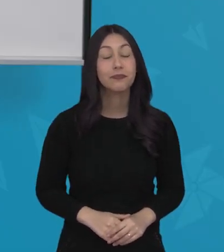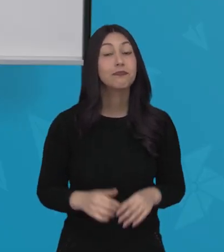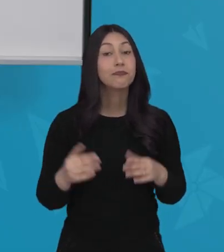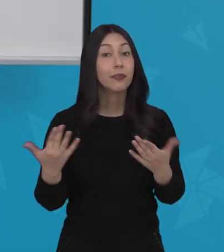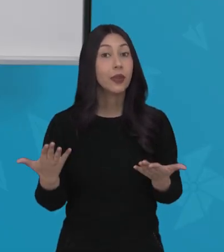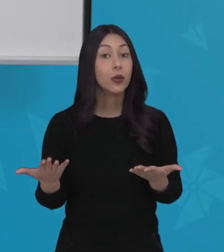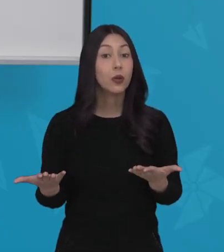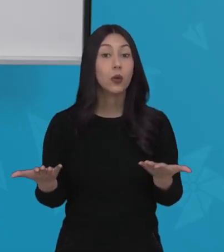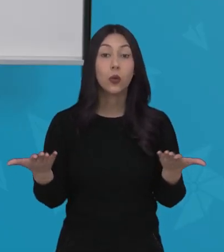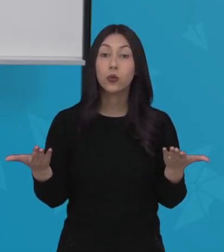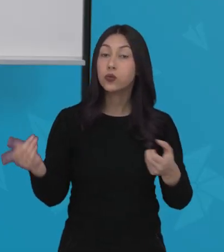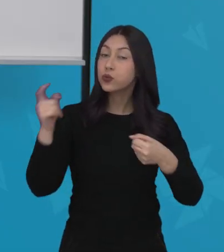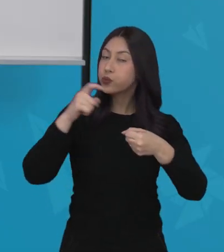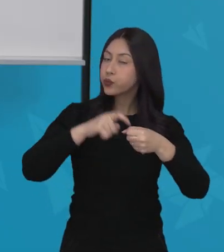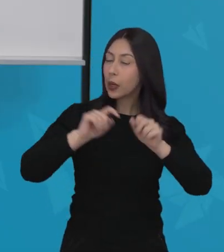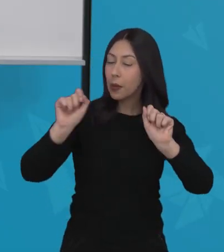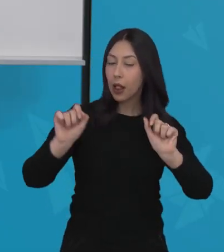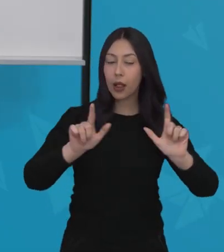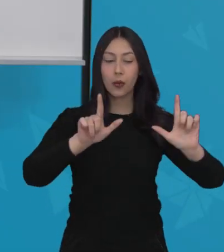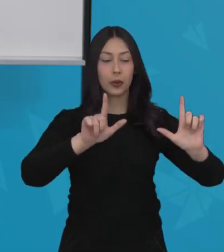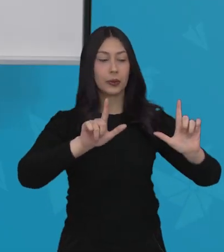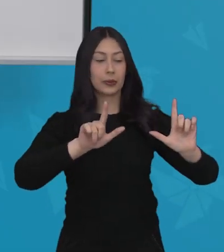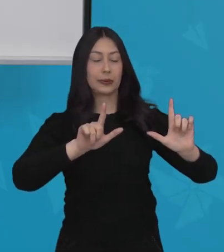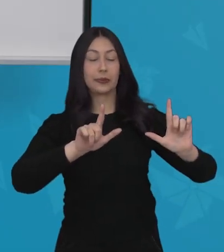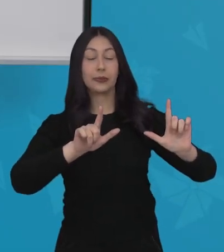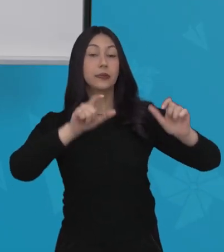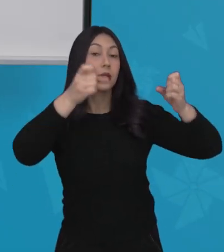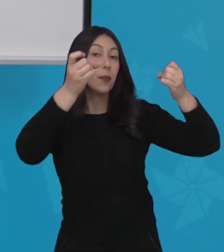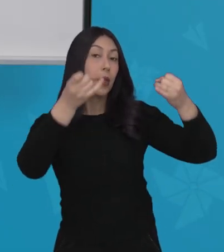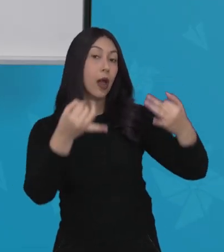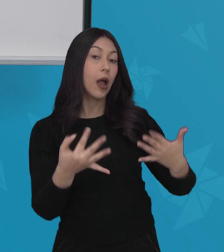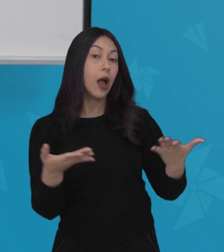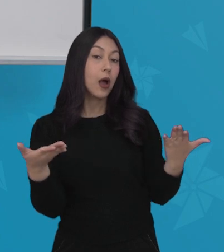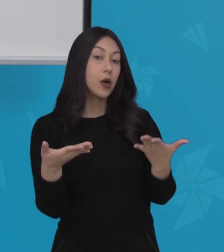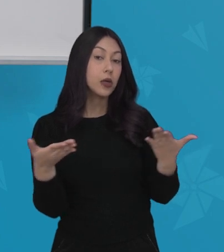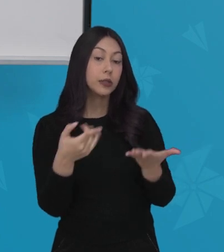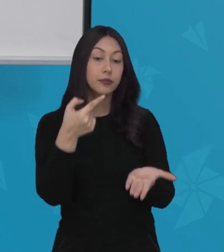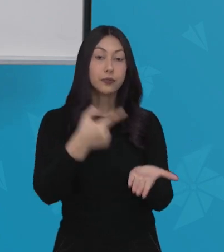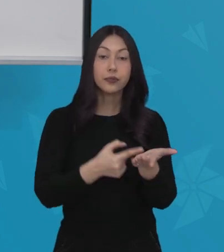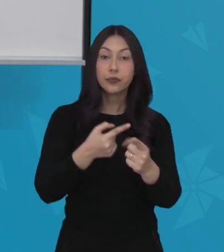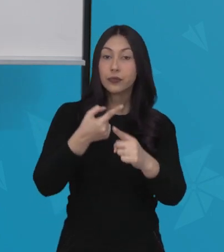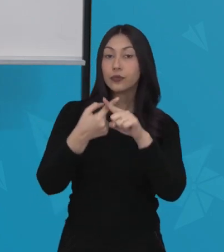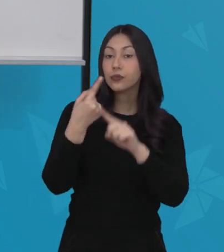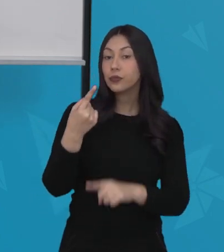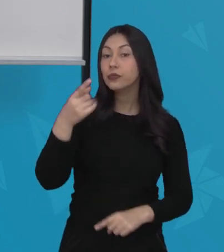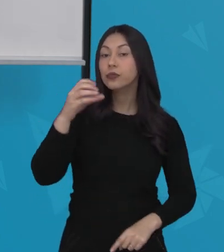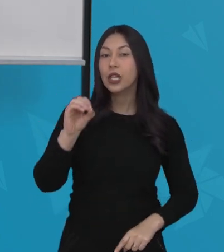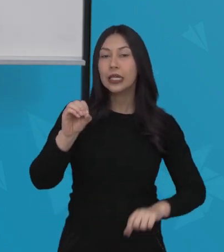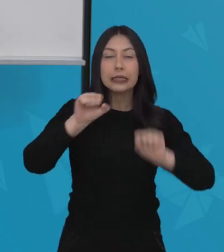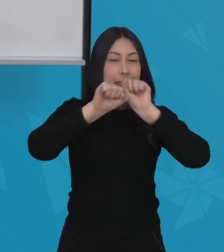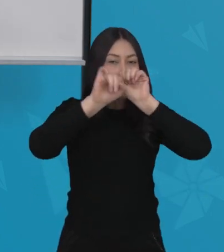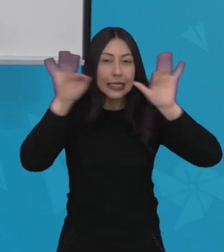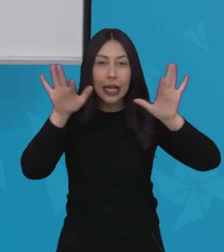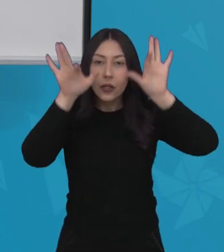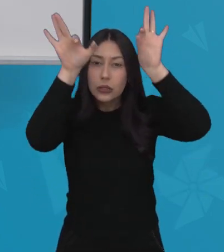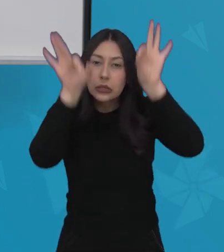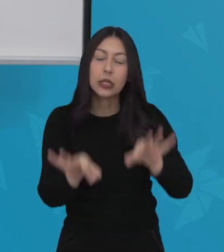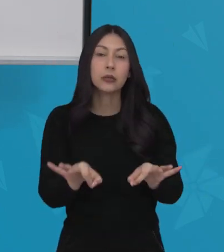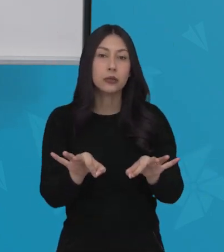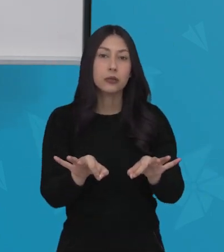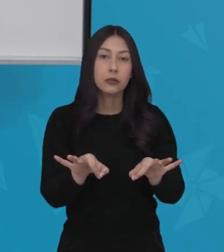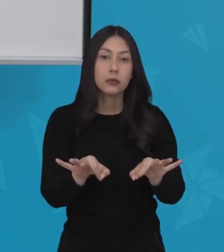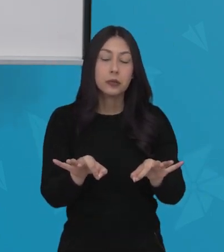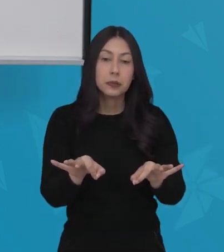Então, voltando aqui, gente, para mais um quadro, vamos falar um pouco, então, sobre notação científica agora, de maneira clara, definindo o que é